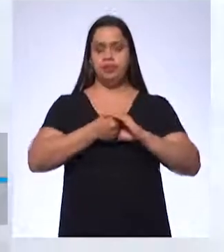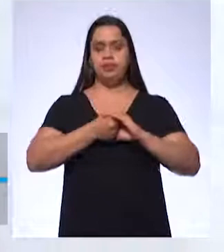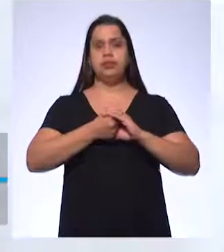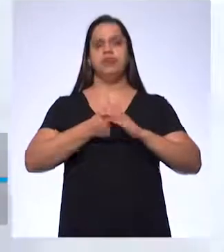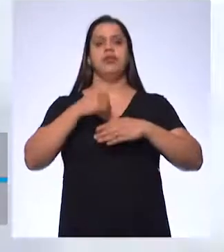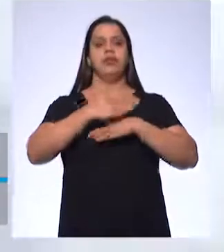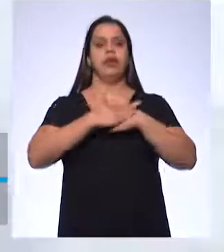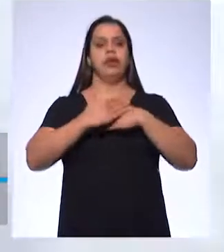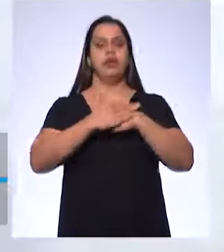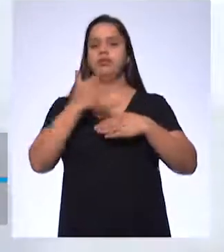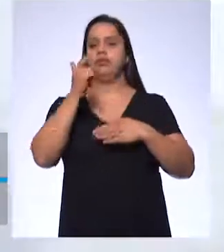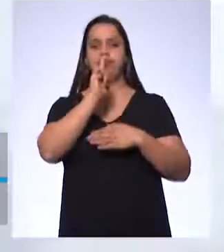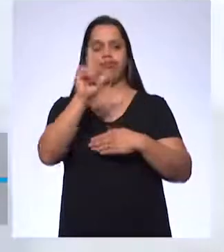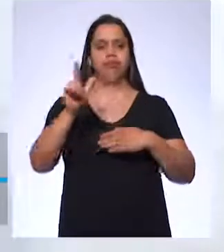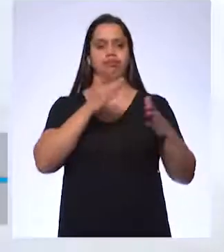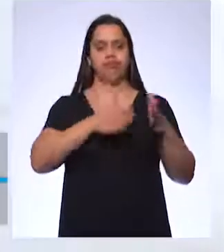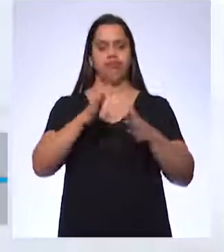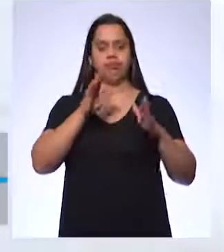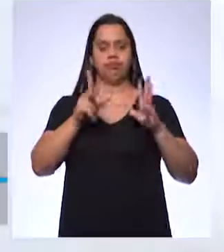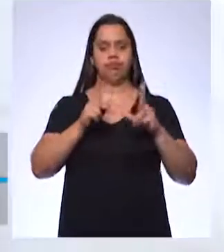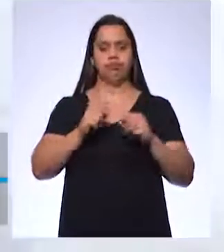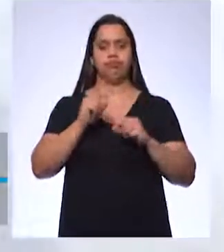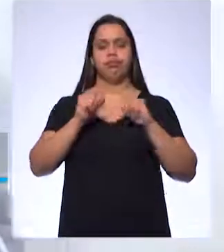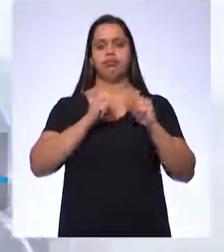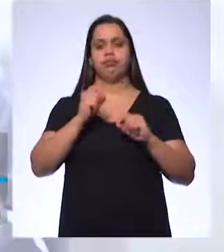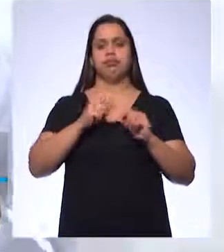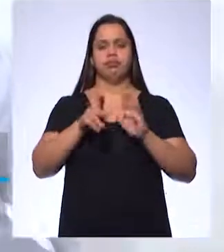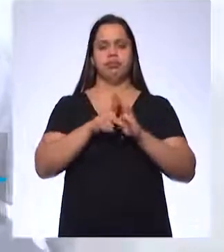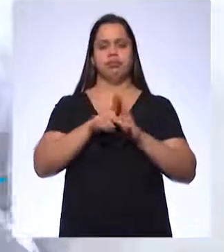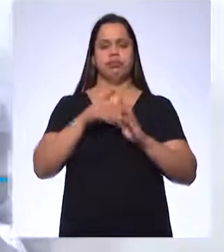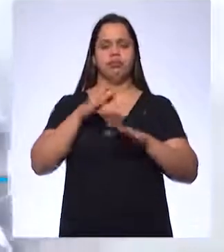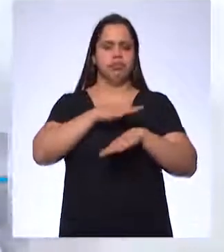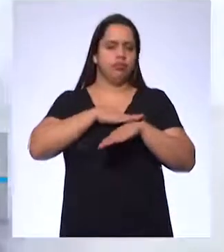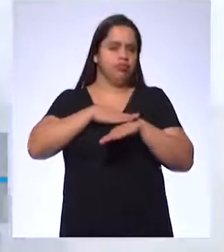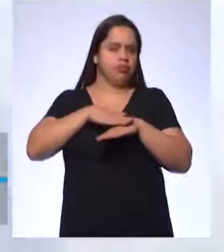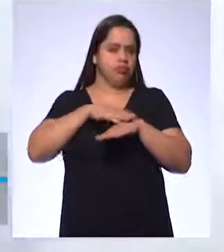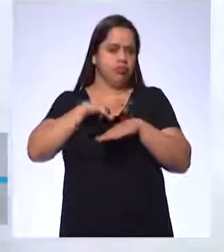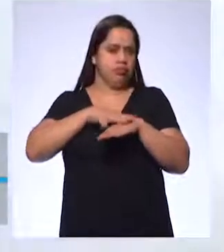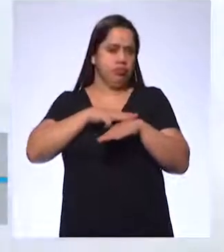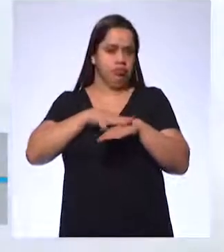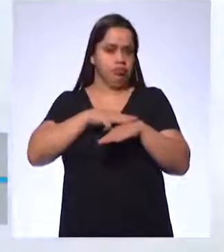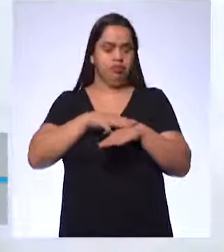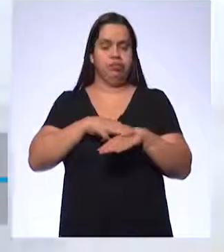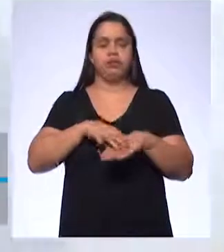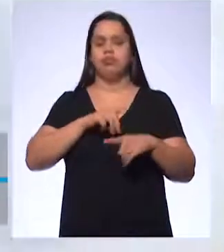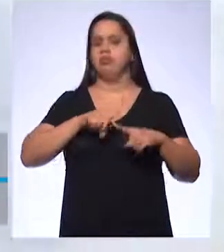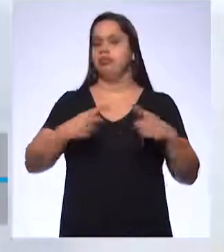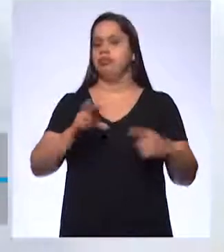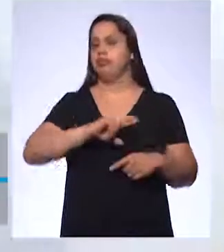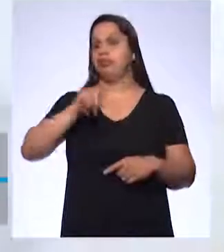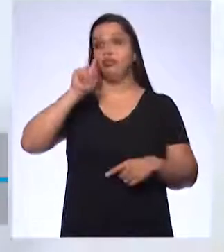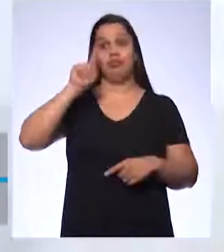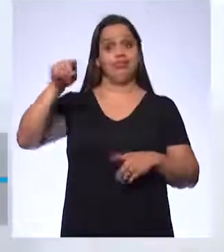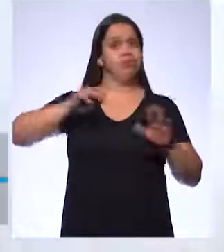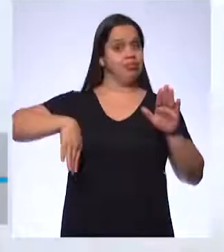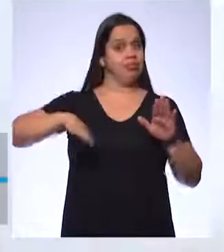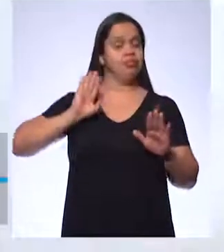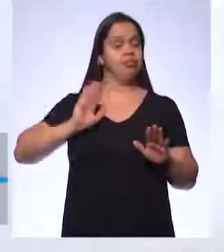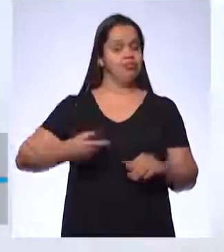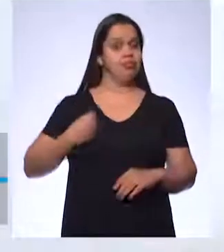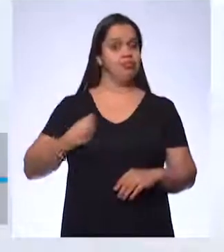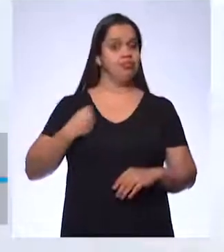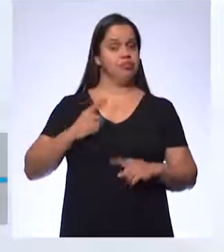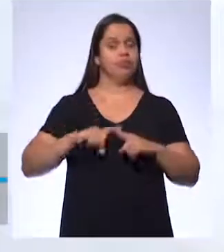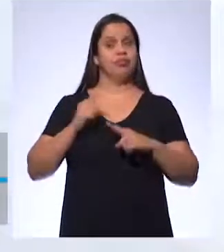a coloração que ela gostaria, que é o bronzeamento. Então é por isso, normalmente não é na praia que ela pega, ela já está com o fungo, mas é